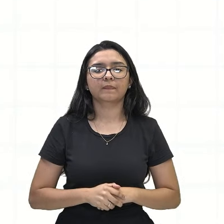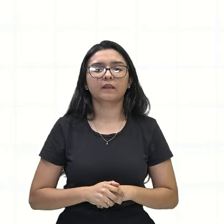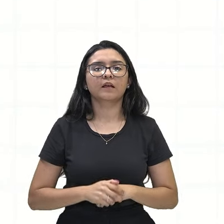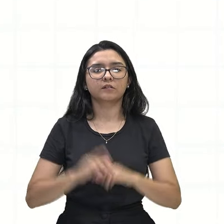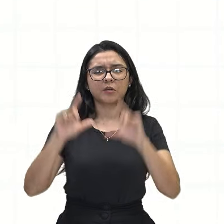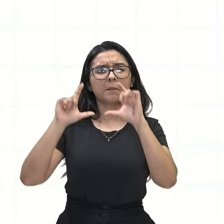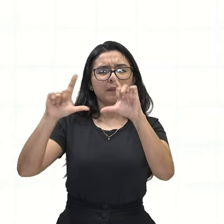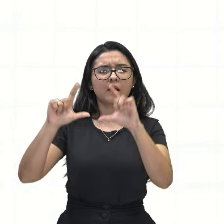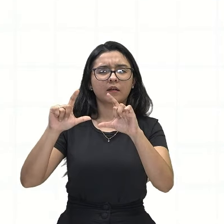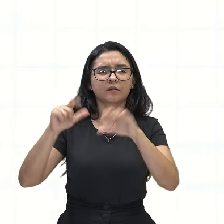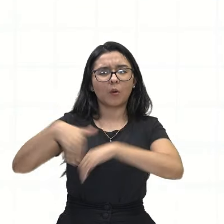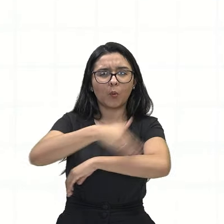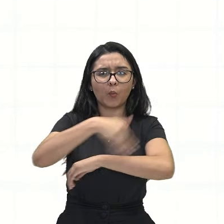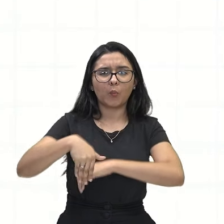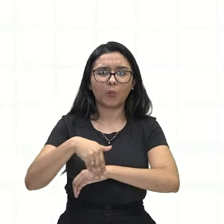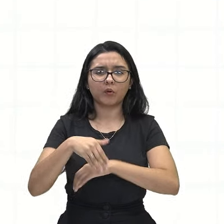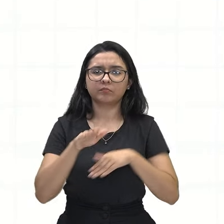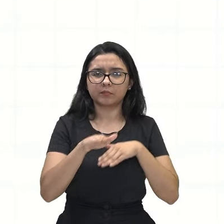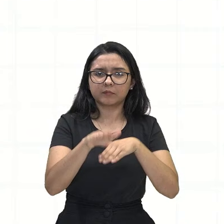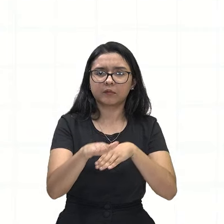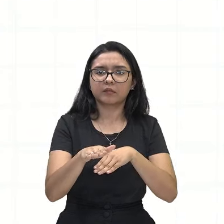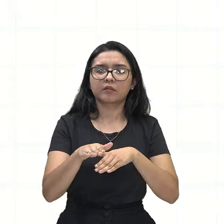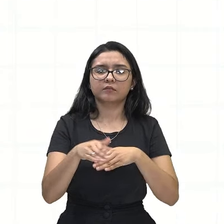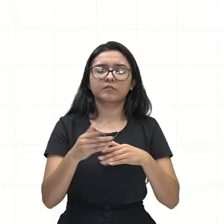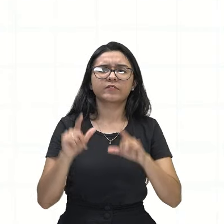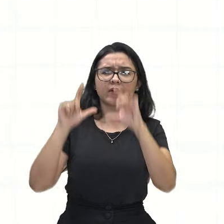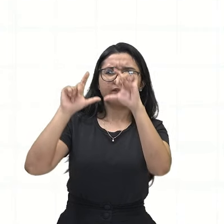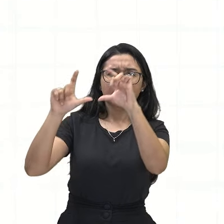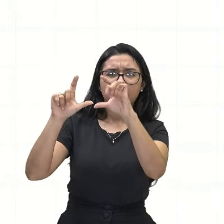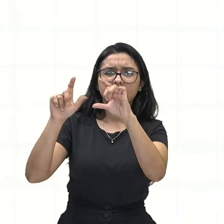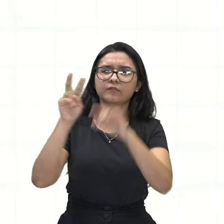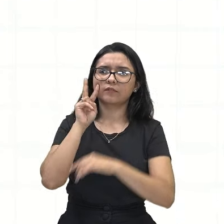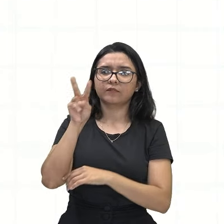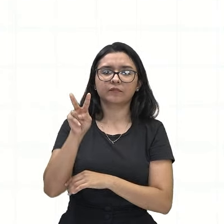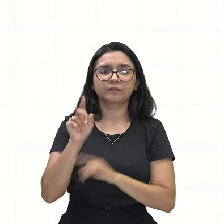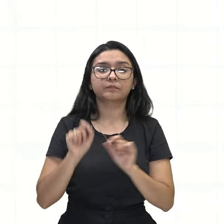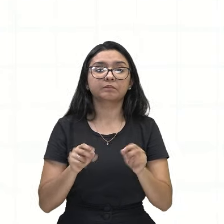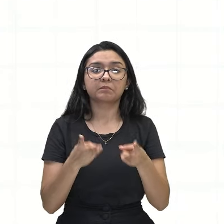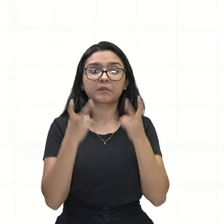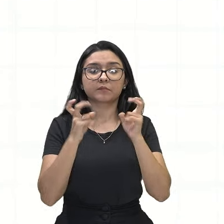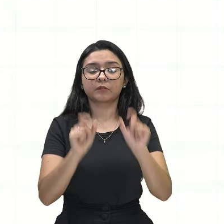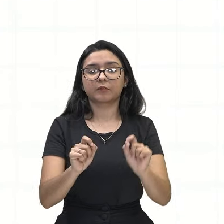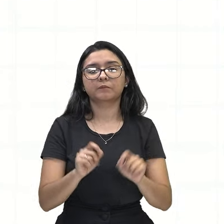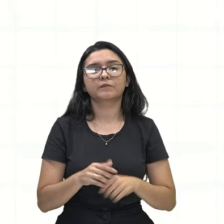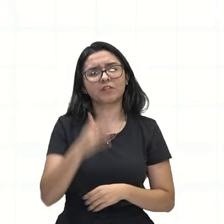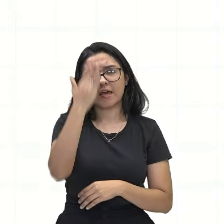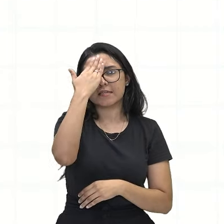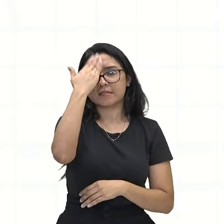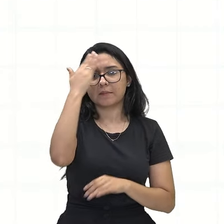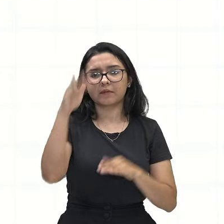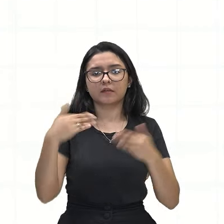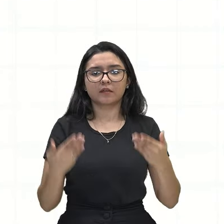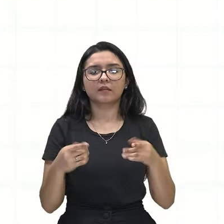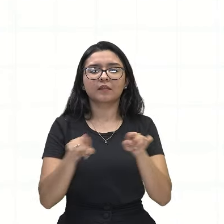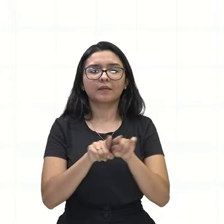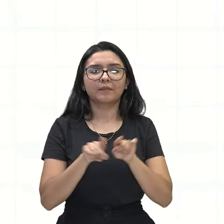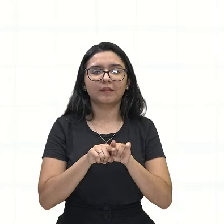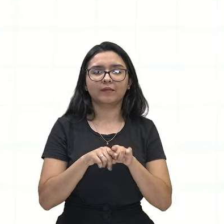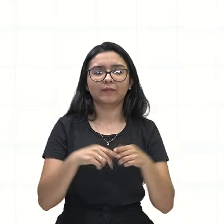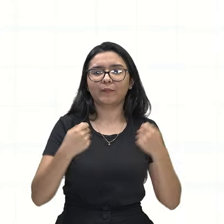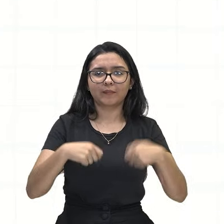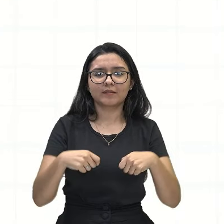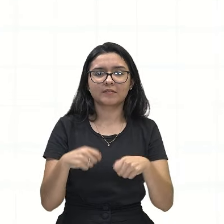trânsito. Notem aí que temos uma placa, se você observar, aí você já sabe, não precisa falar nada. Você chega em um